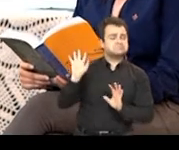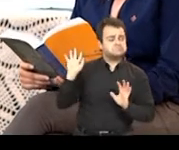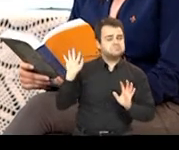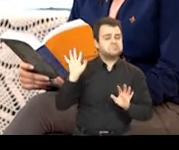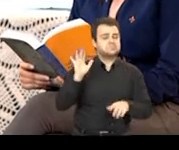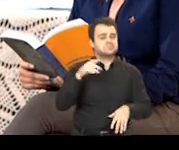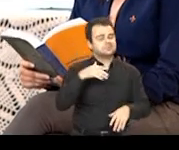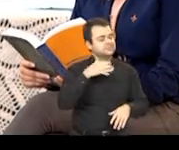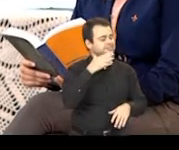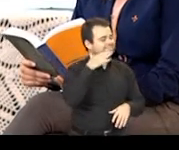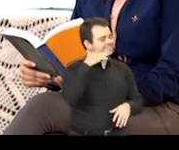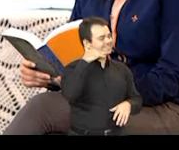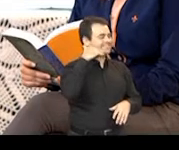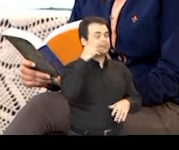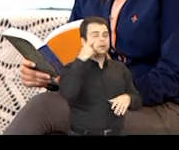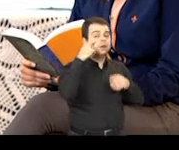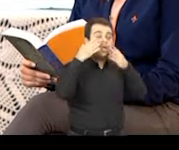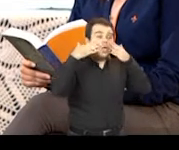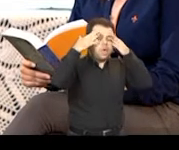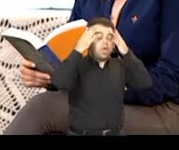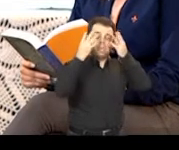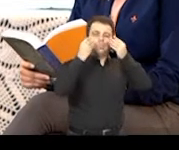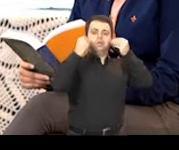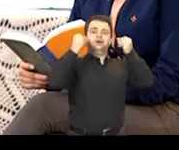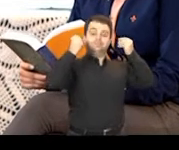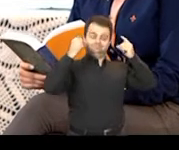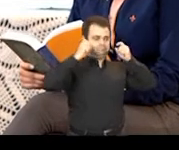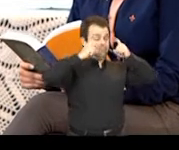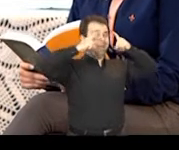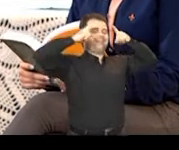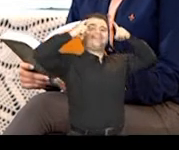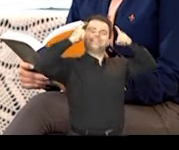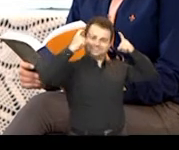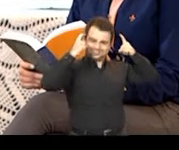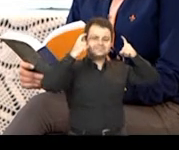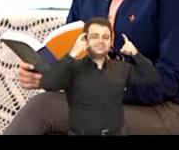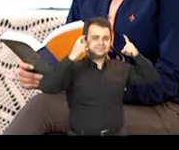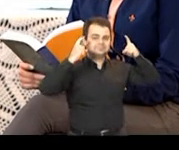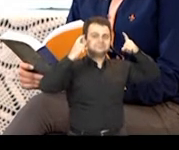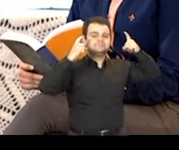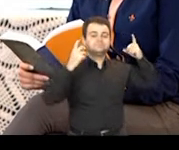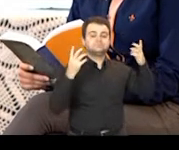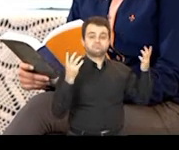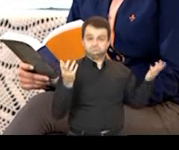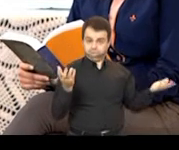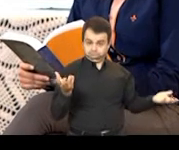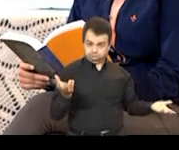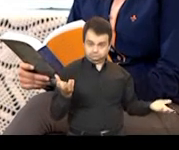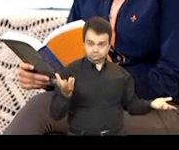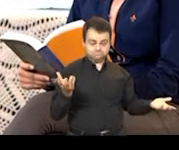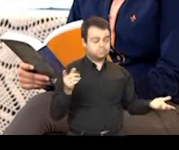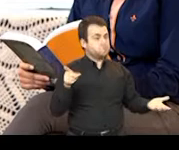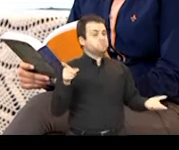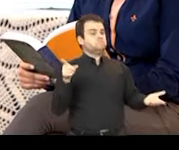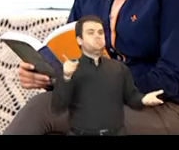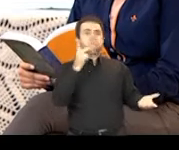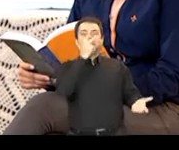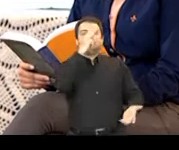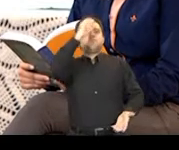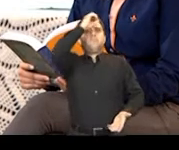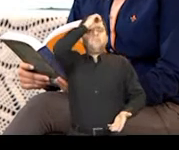e a rede de rugas desapareceu sem deixar vestígio. Voltou-lhe novamente o ar inexperiente e